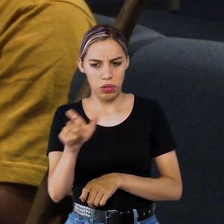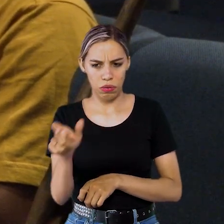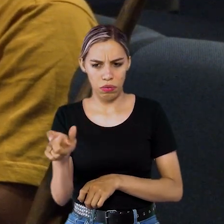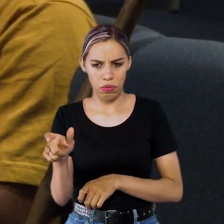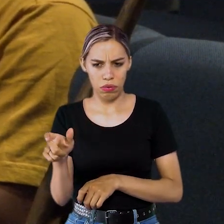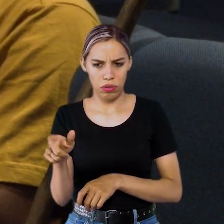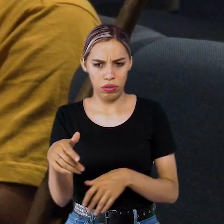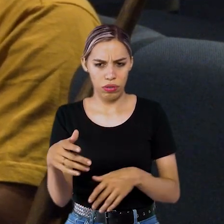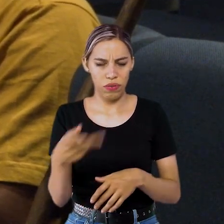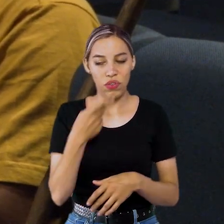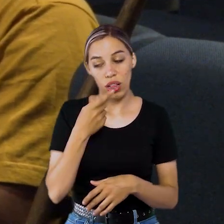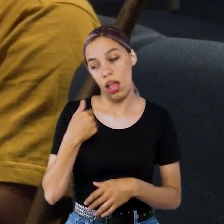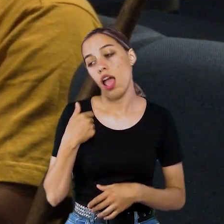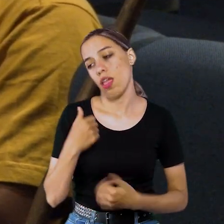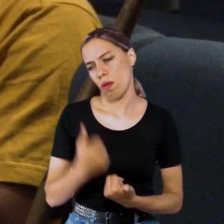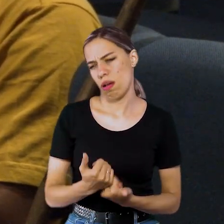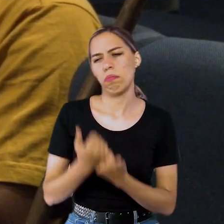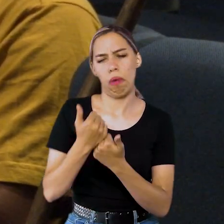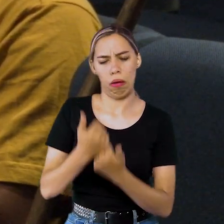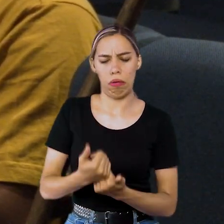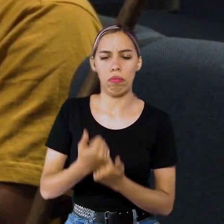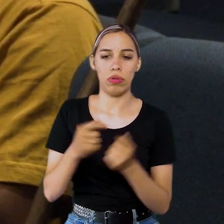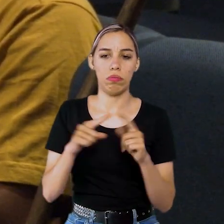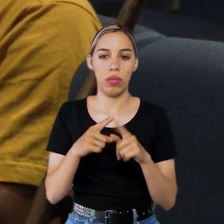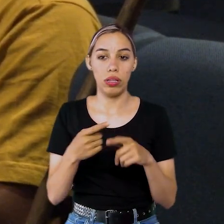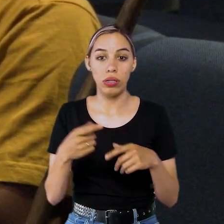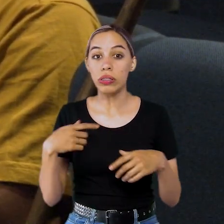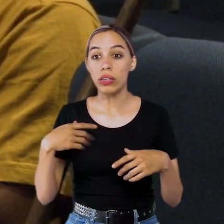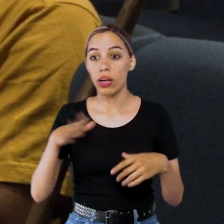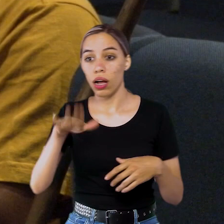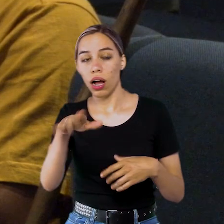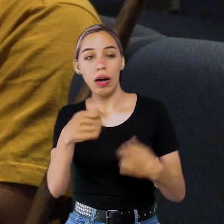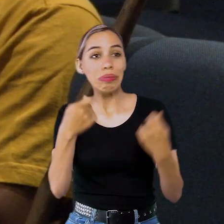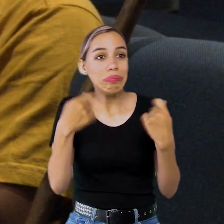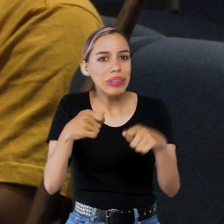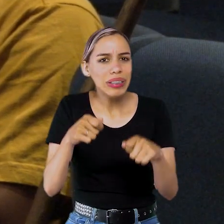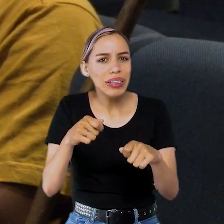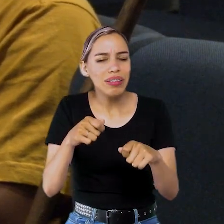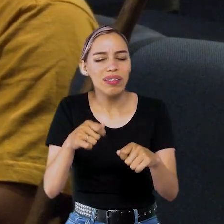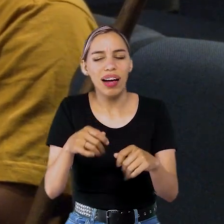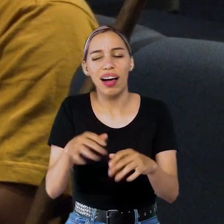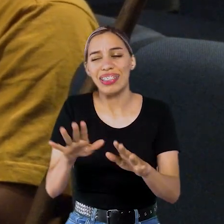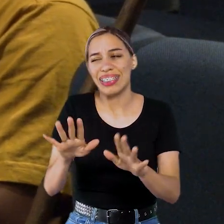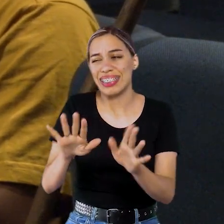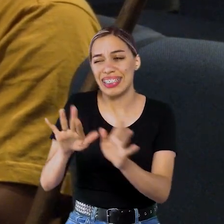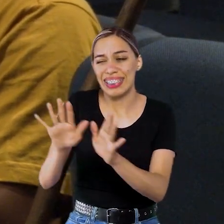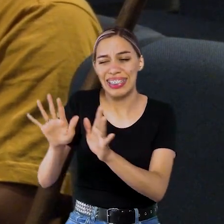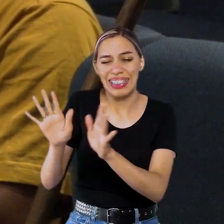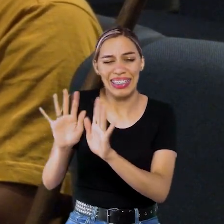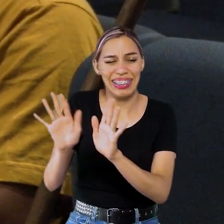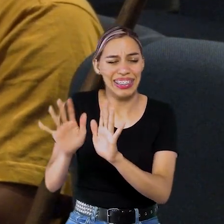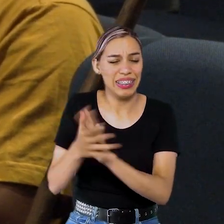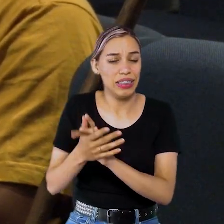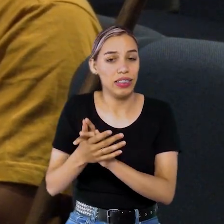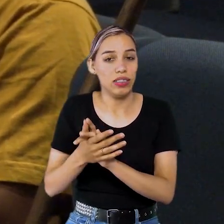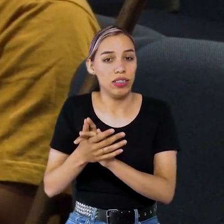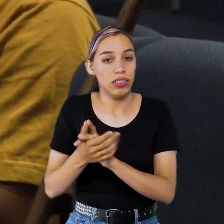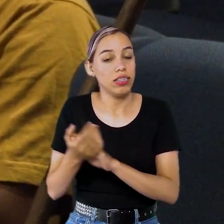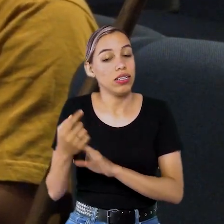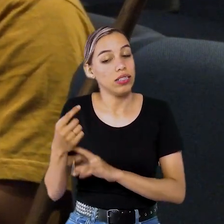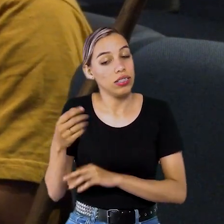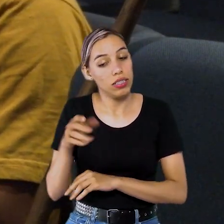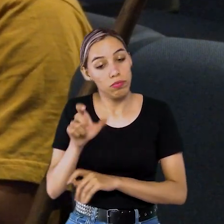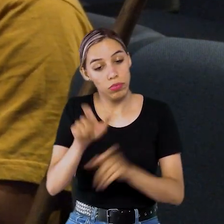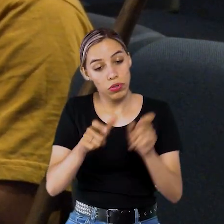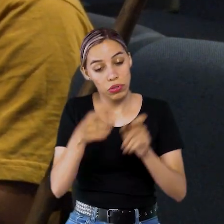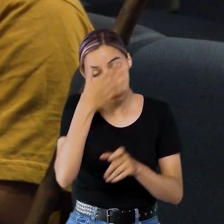na hora que precisa, se ausenta. Esquece que a nossa luta é uma luta deles também, né?